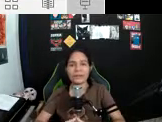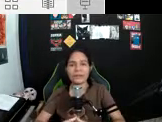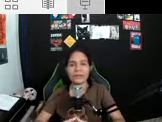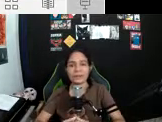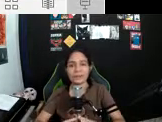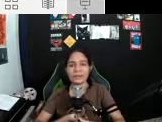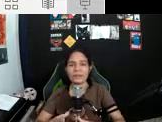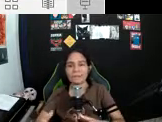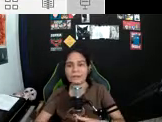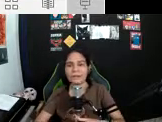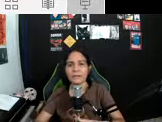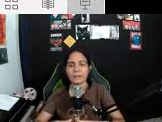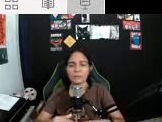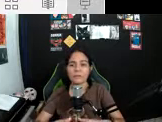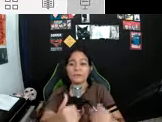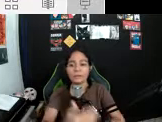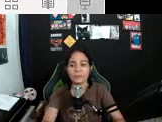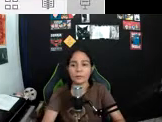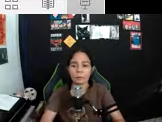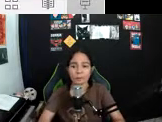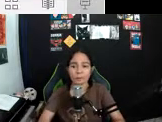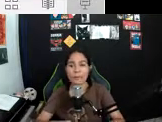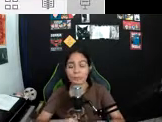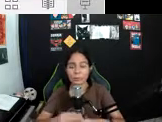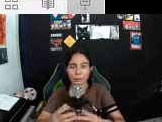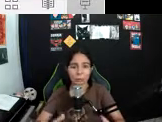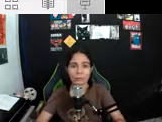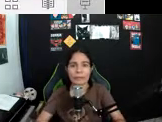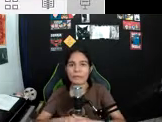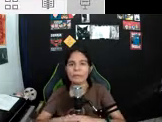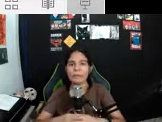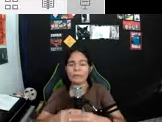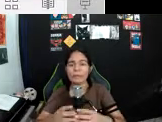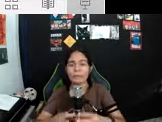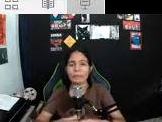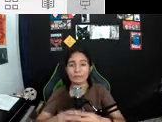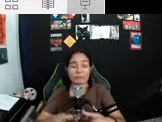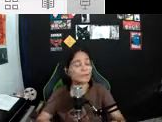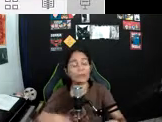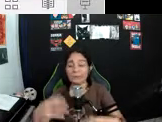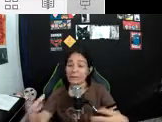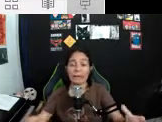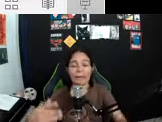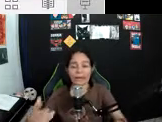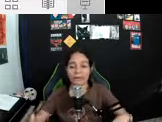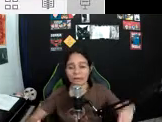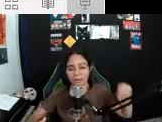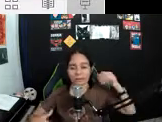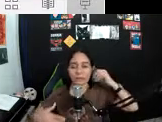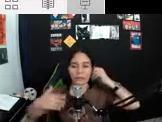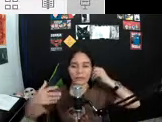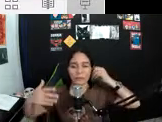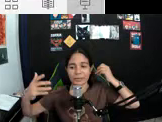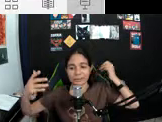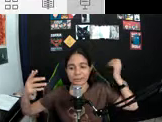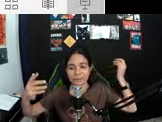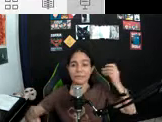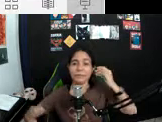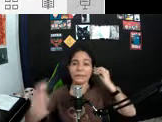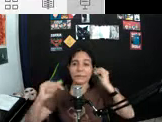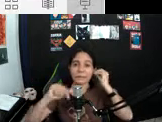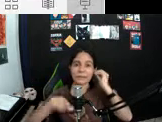na consciência também e ver a situação que levou o acompanhante ali, ou mesmo o paciente, a reagir, né, de uma forma